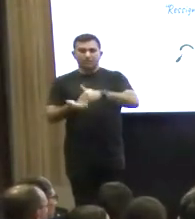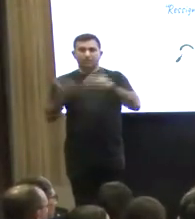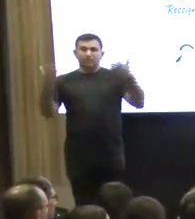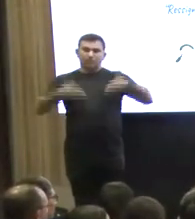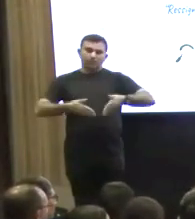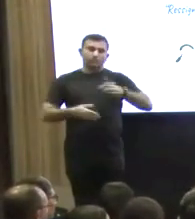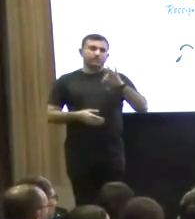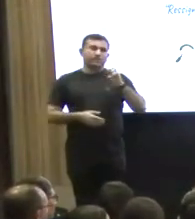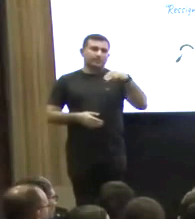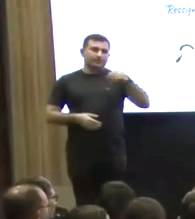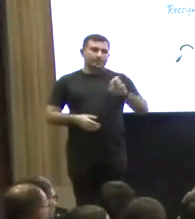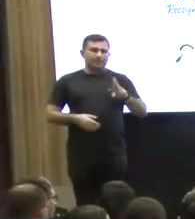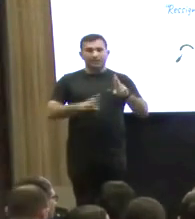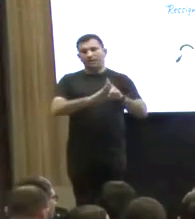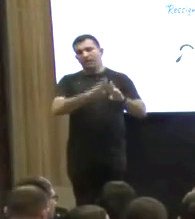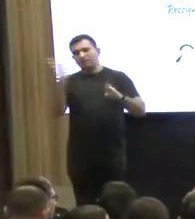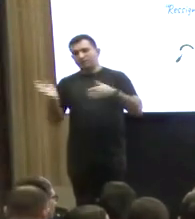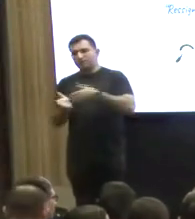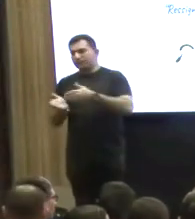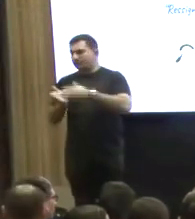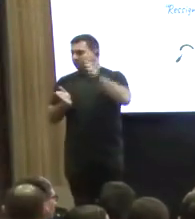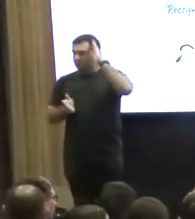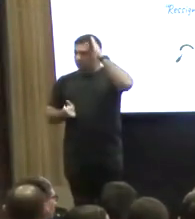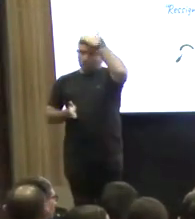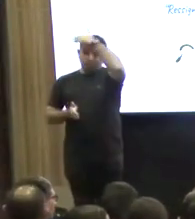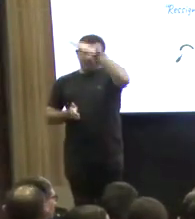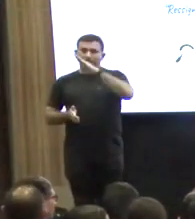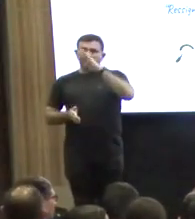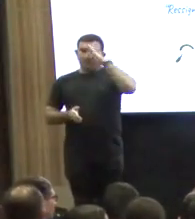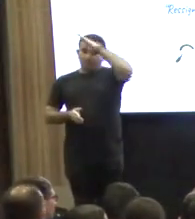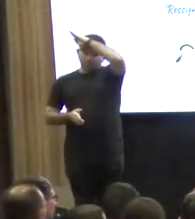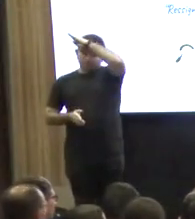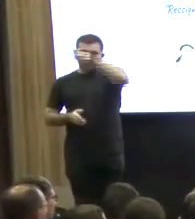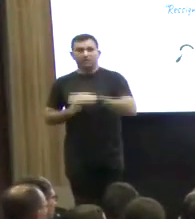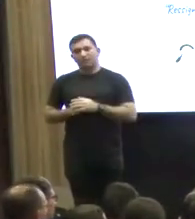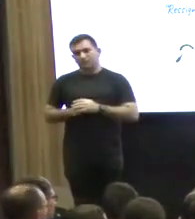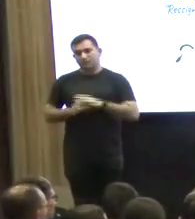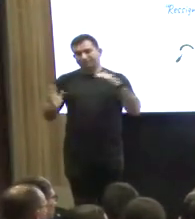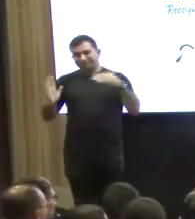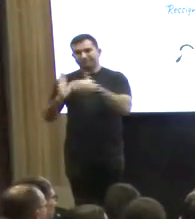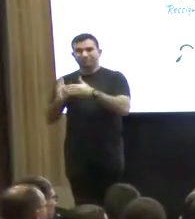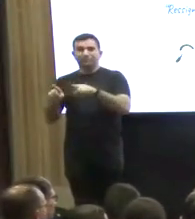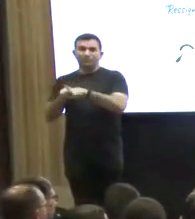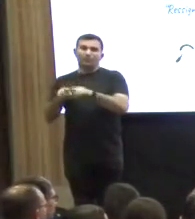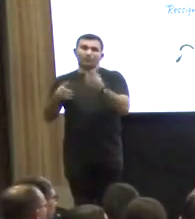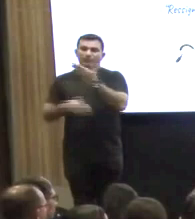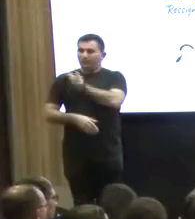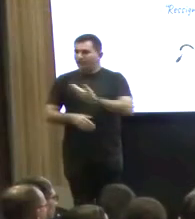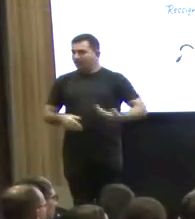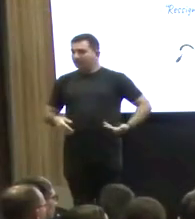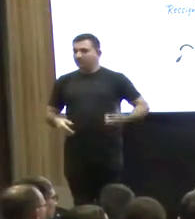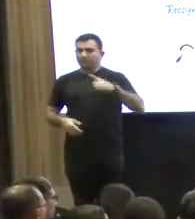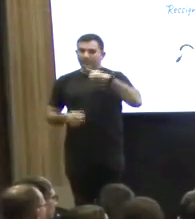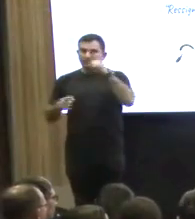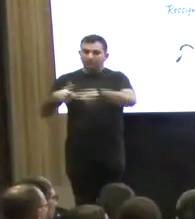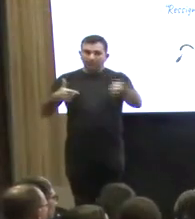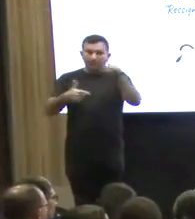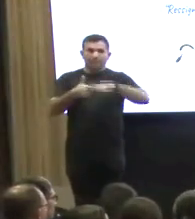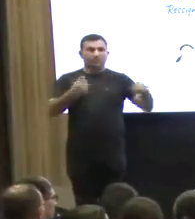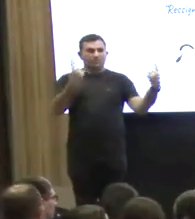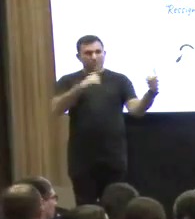nós temos uma desestruturação de aparelhos governamentais voltados para a organização da diversidade,